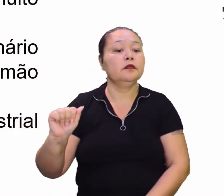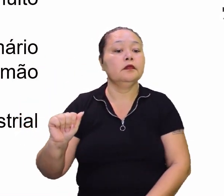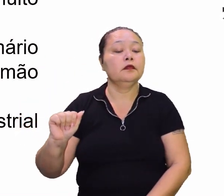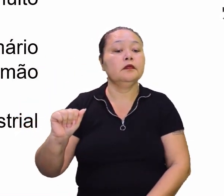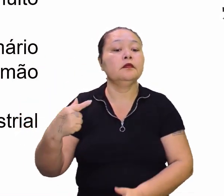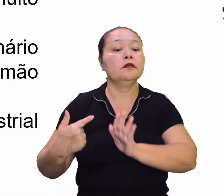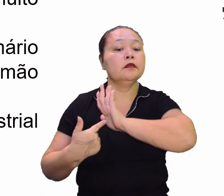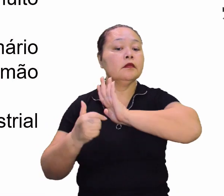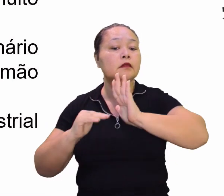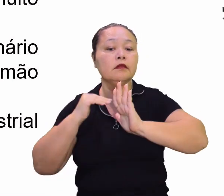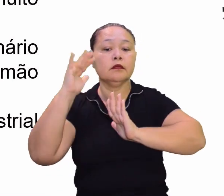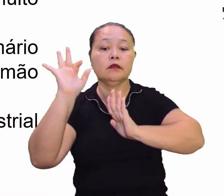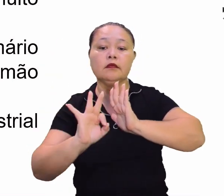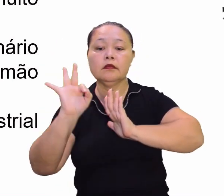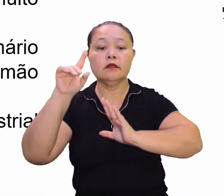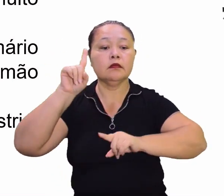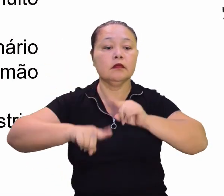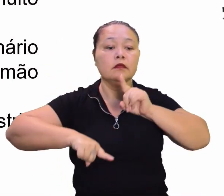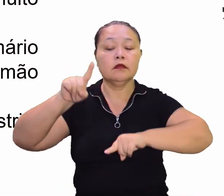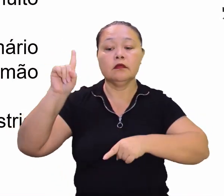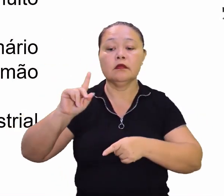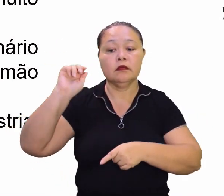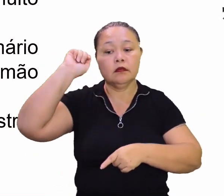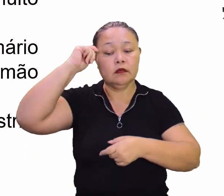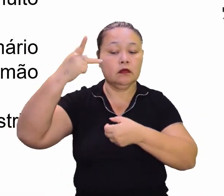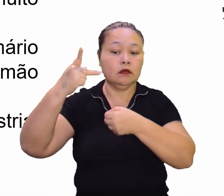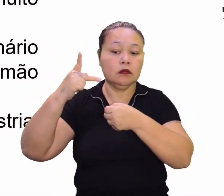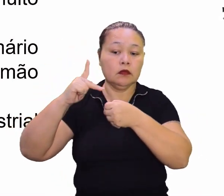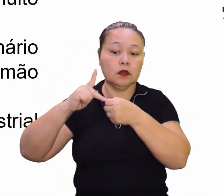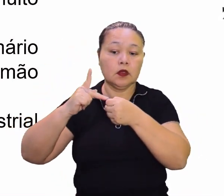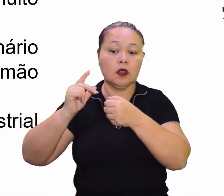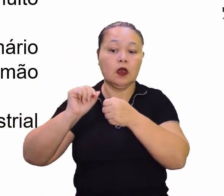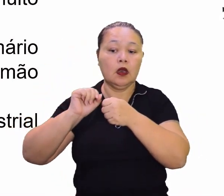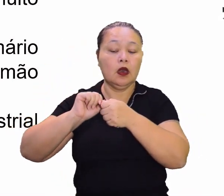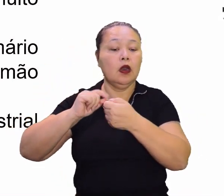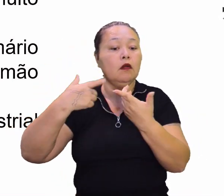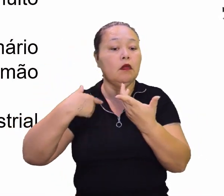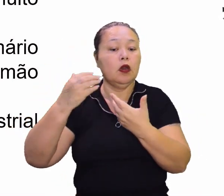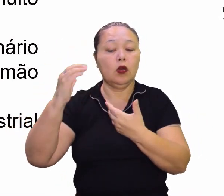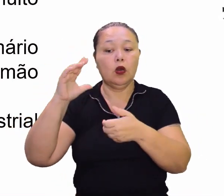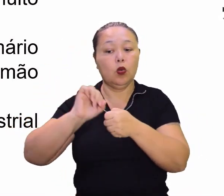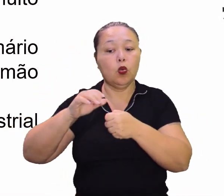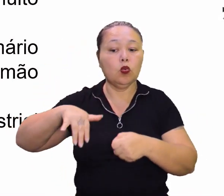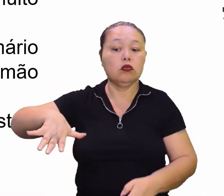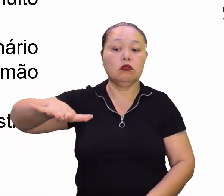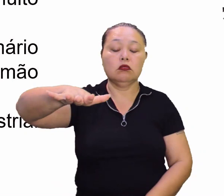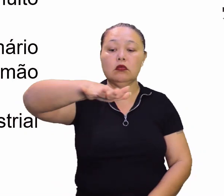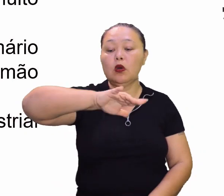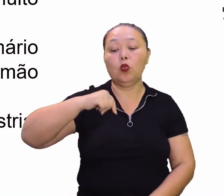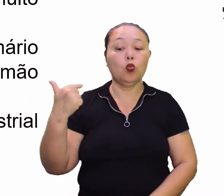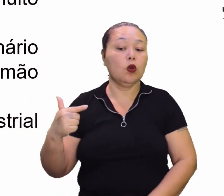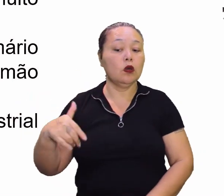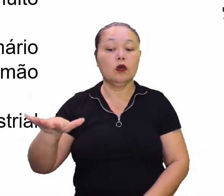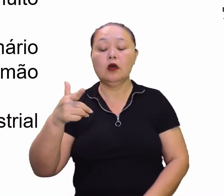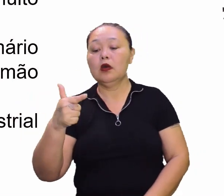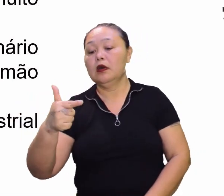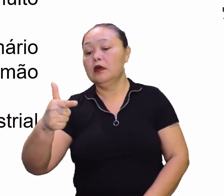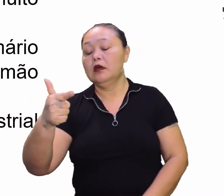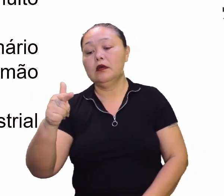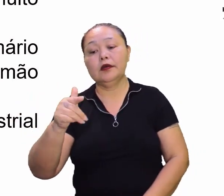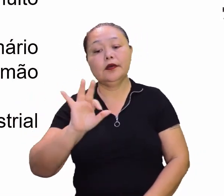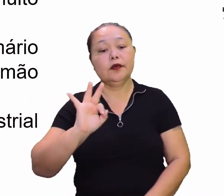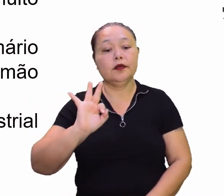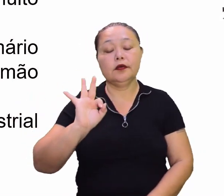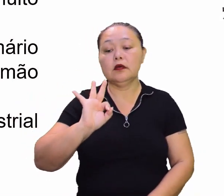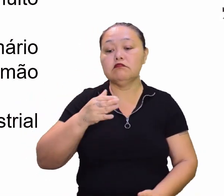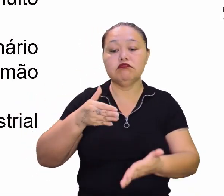A? Exibirem elevado índice de produção de petróleo e aço. Falamos que esse território aí, esses territórios não tem, eles têm